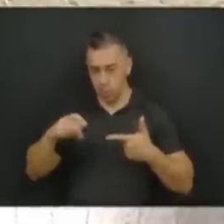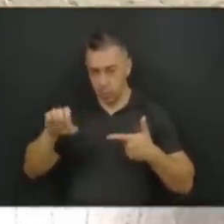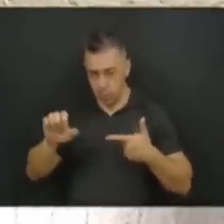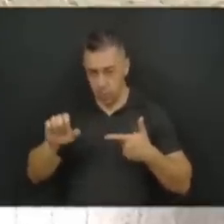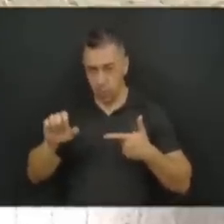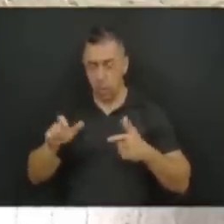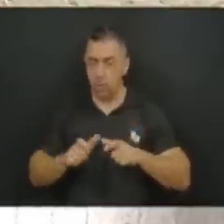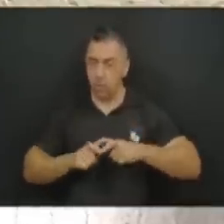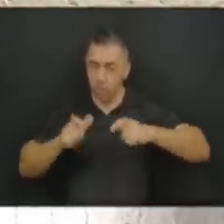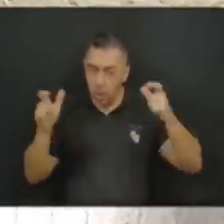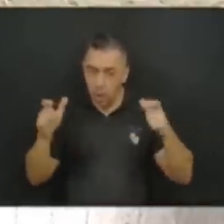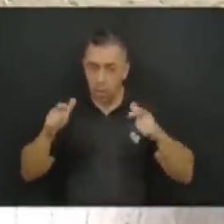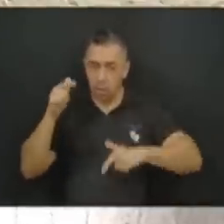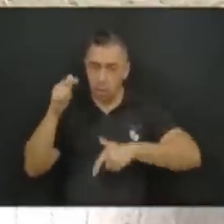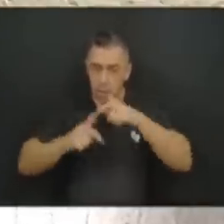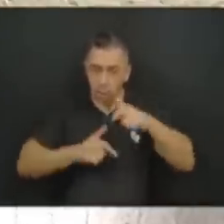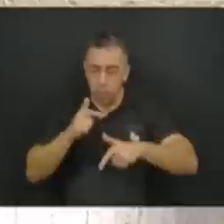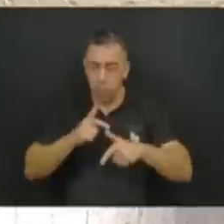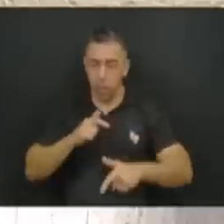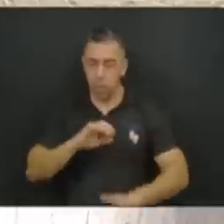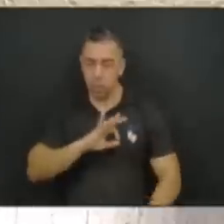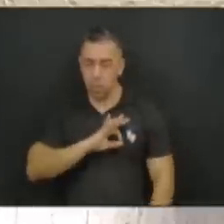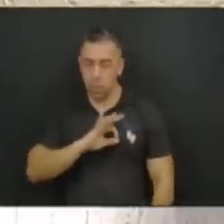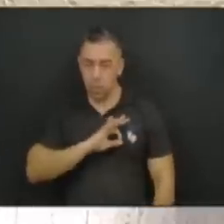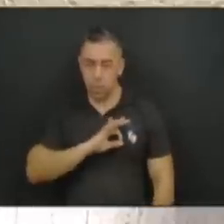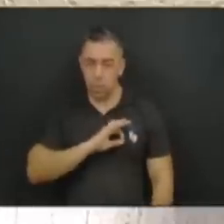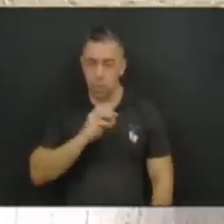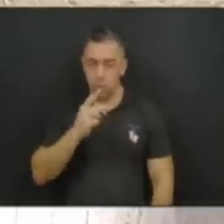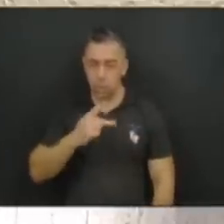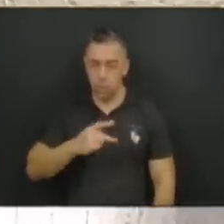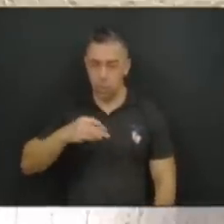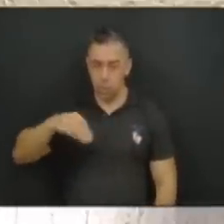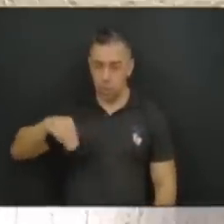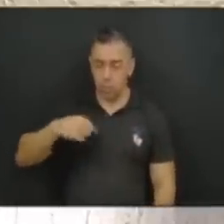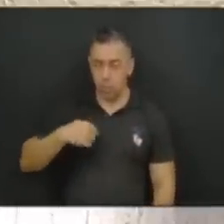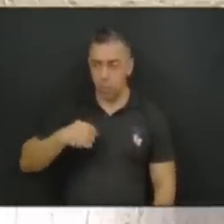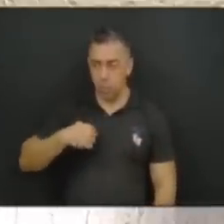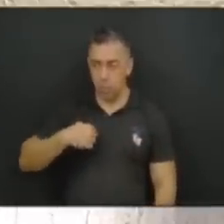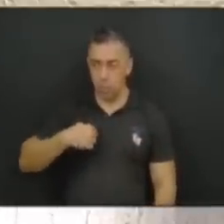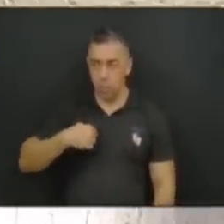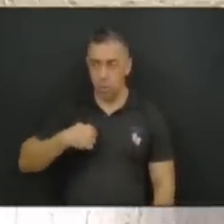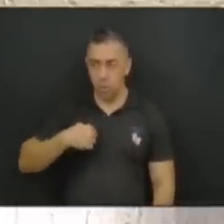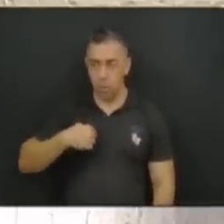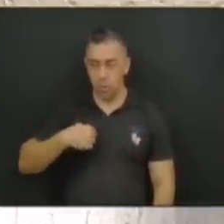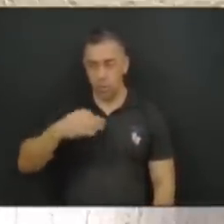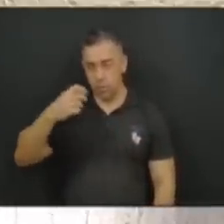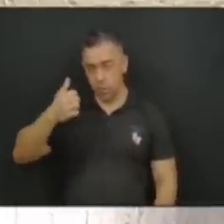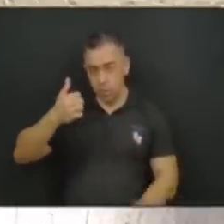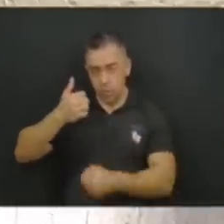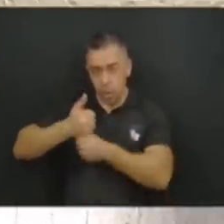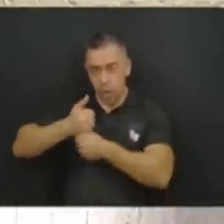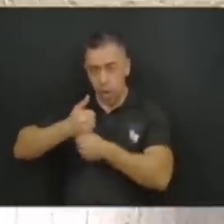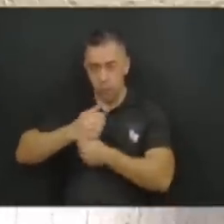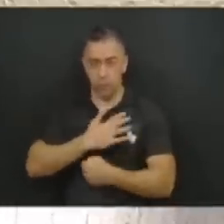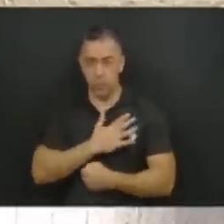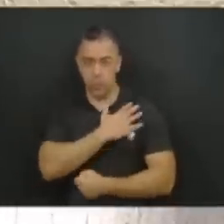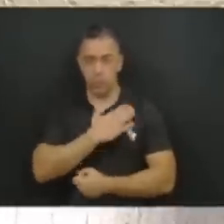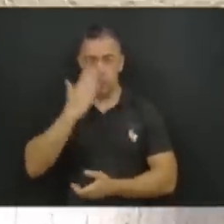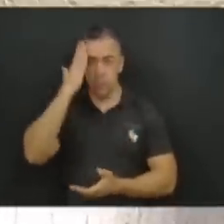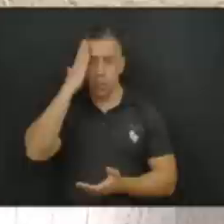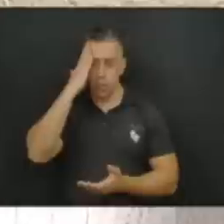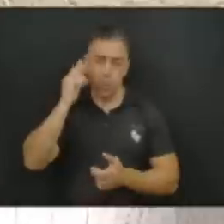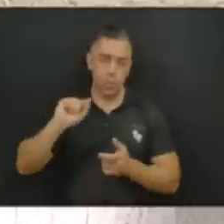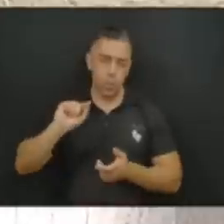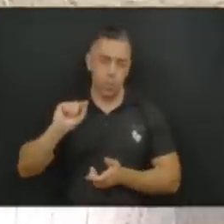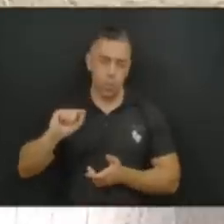maiores forças operacionais da militares do Estado e o frio foi Comandante então nós sabemos que